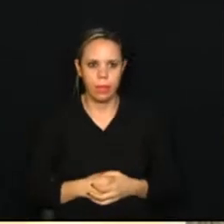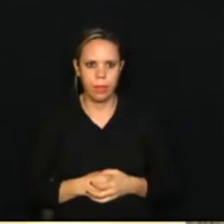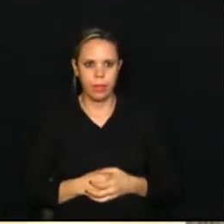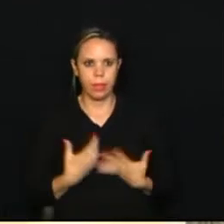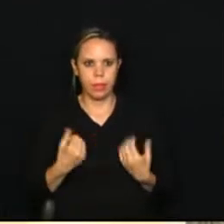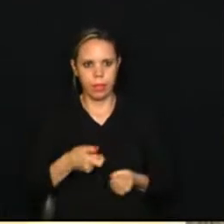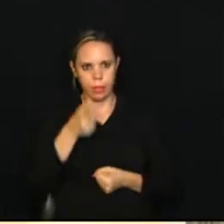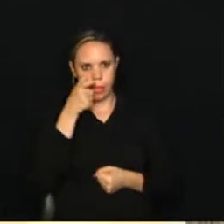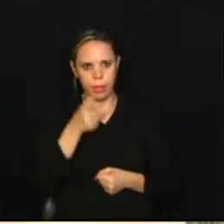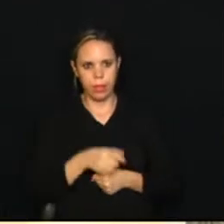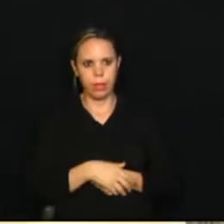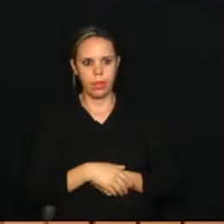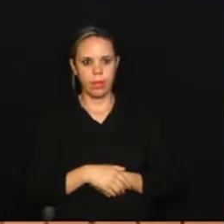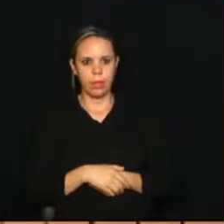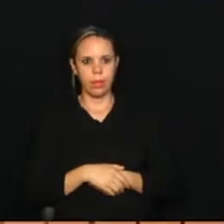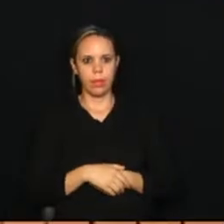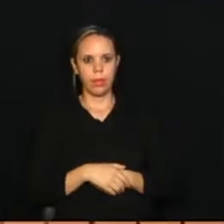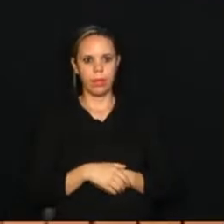Vamos acompanhar.